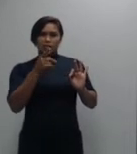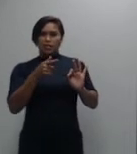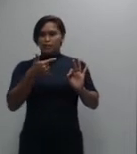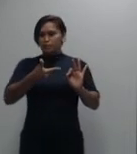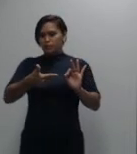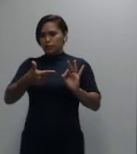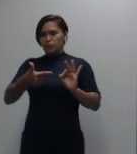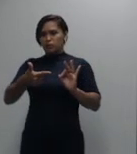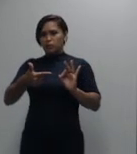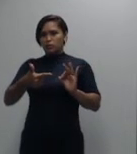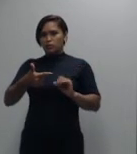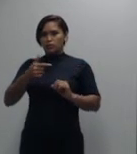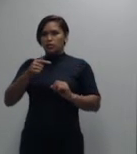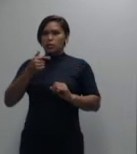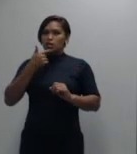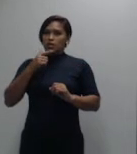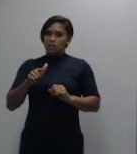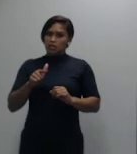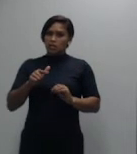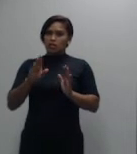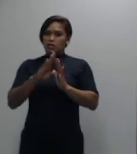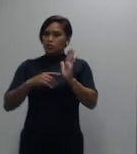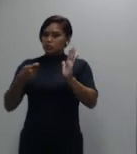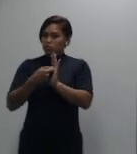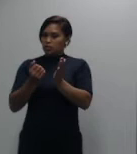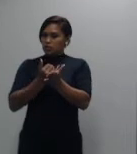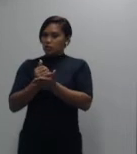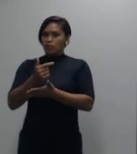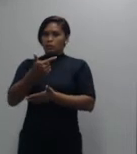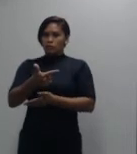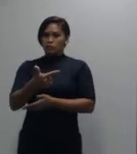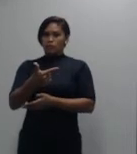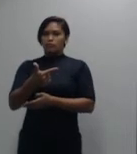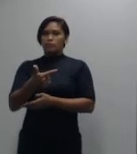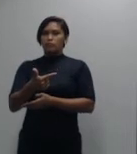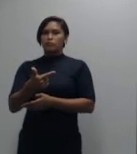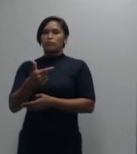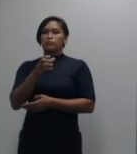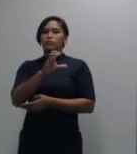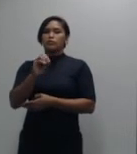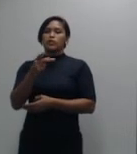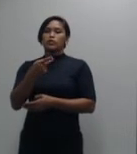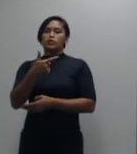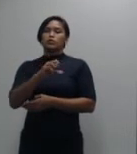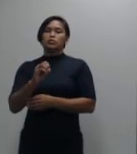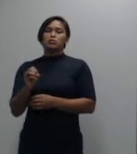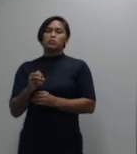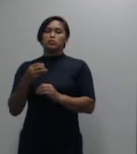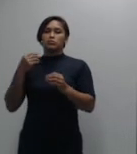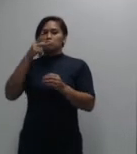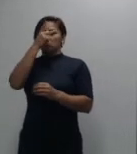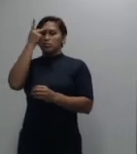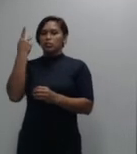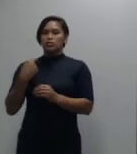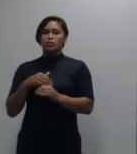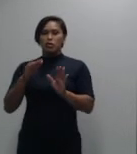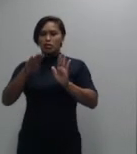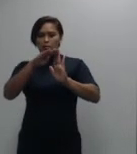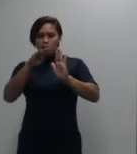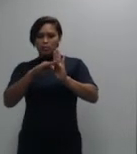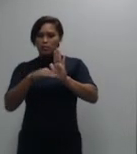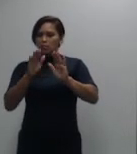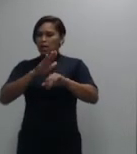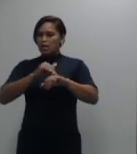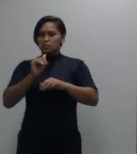20 são os integrantes da ação originária 20 candidatos foram classificados e não foram chamados atendido